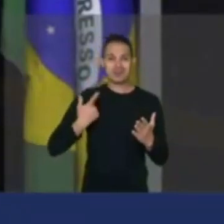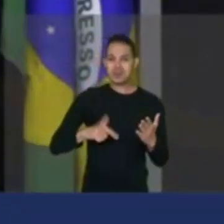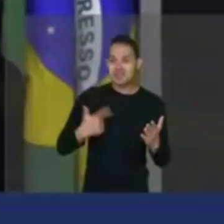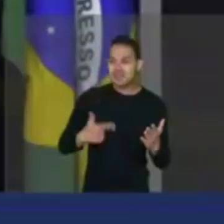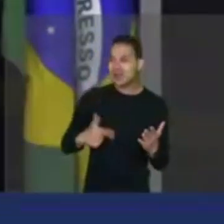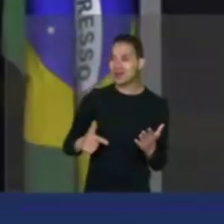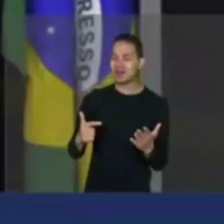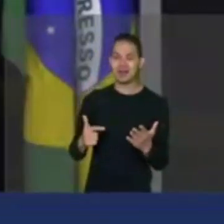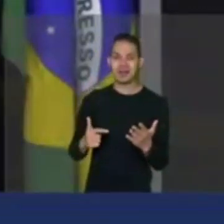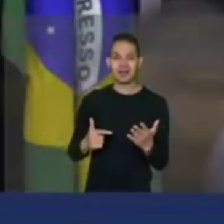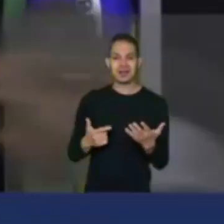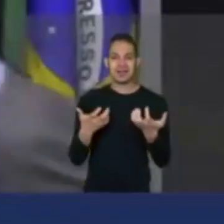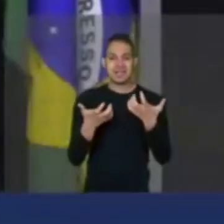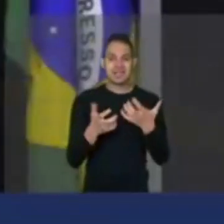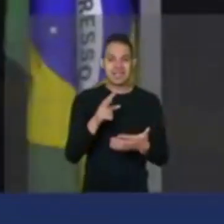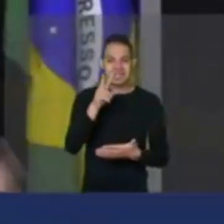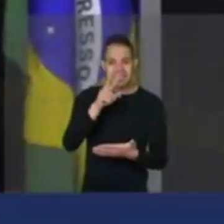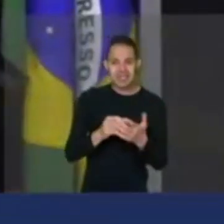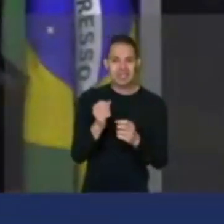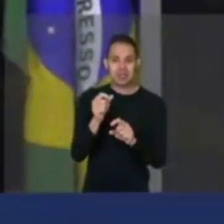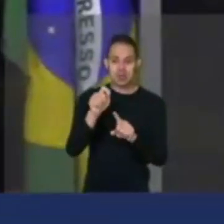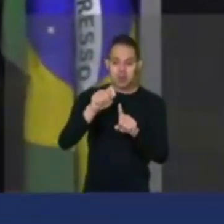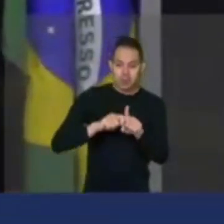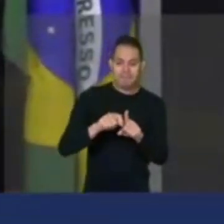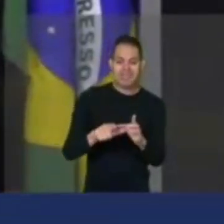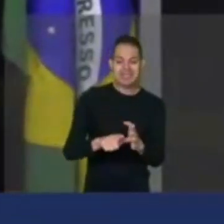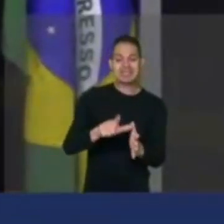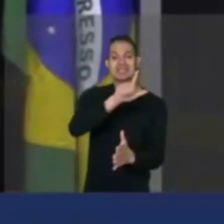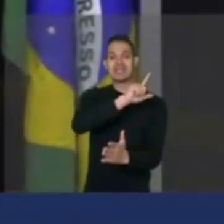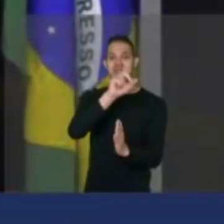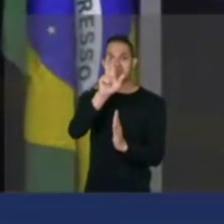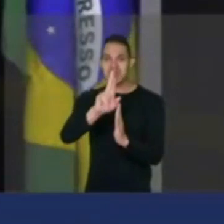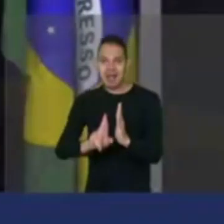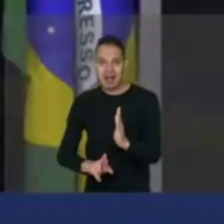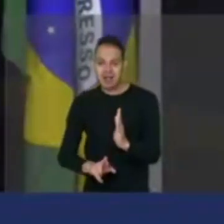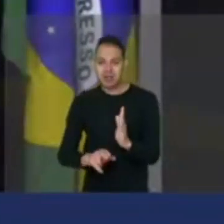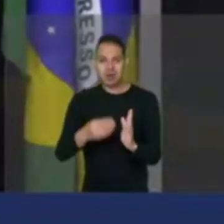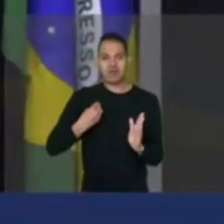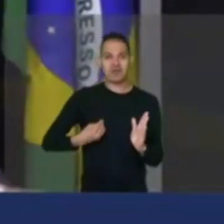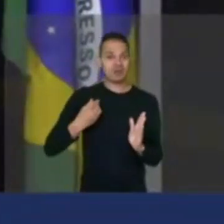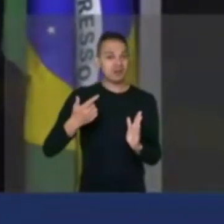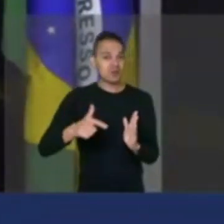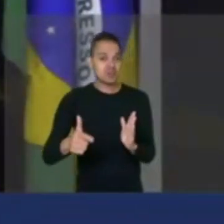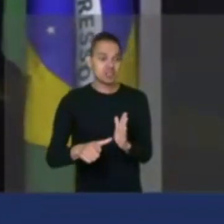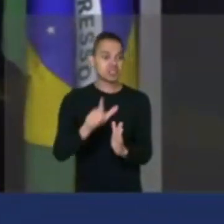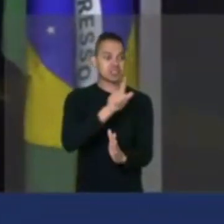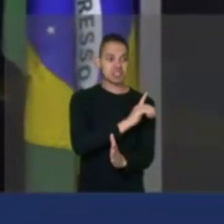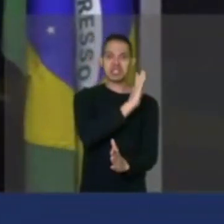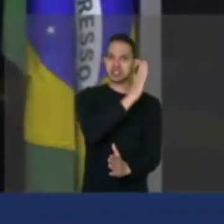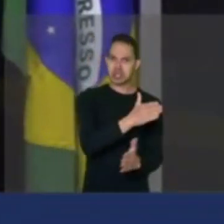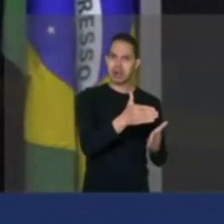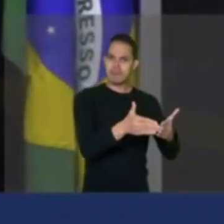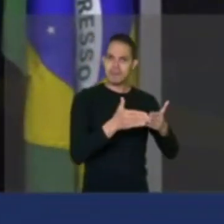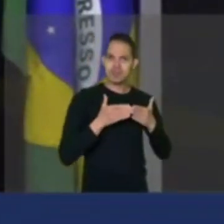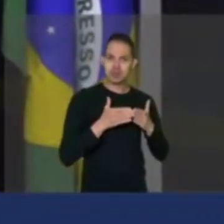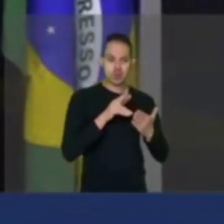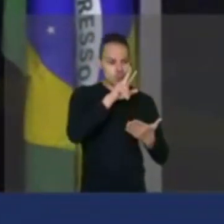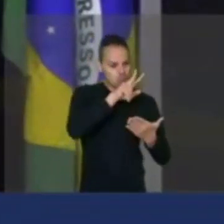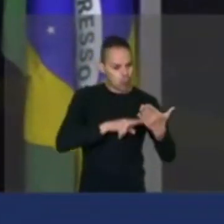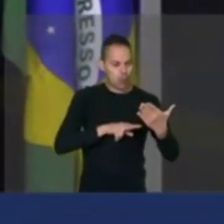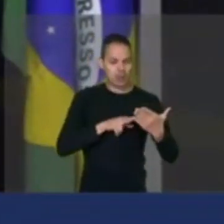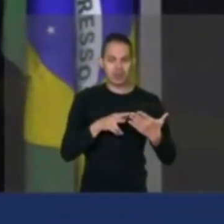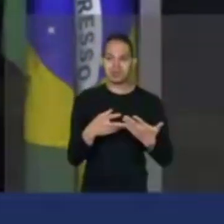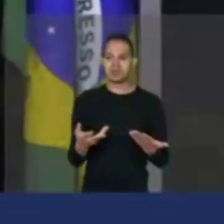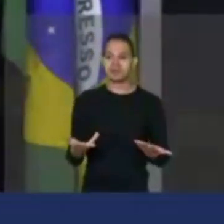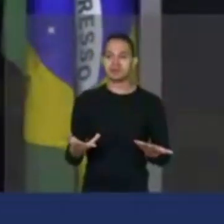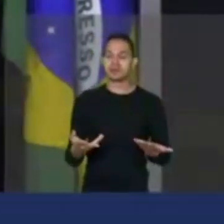Pediu vista mais de quase um mês antes do relatório existir. Ou seja, um